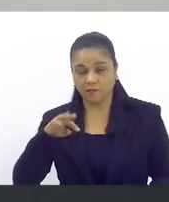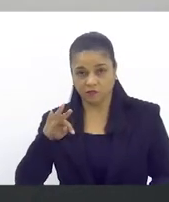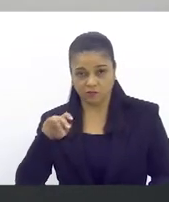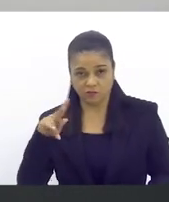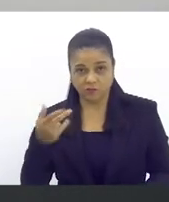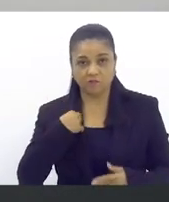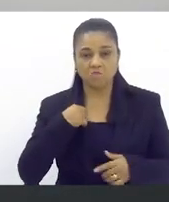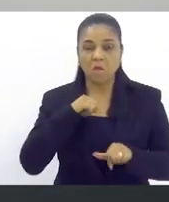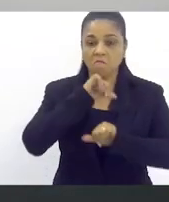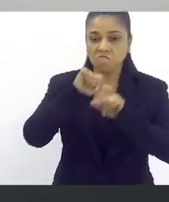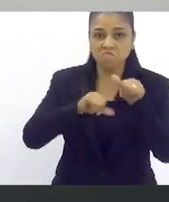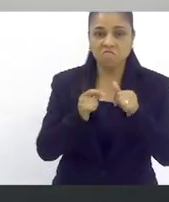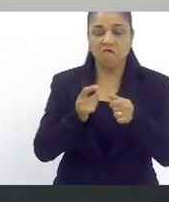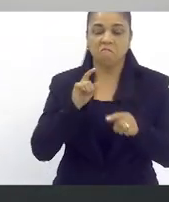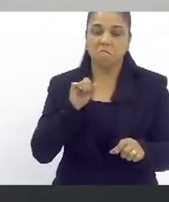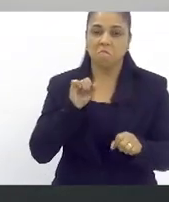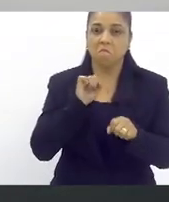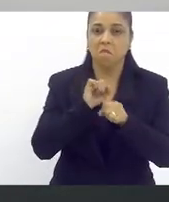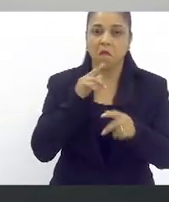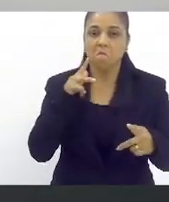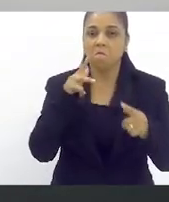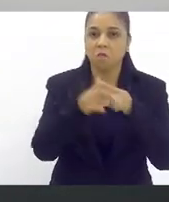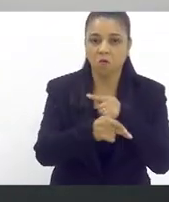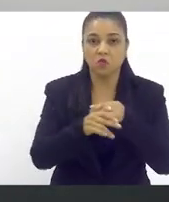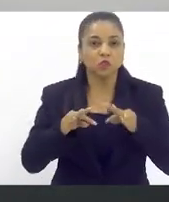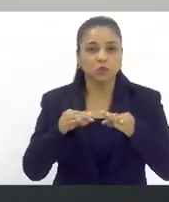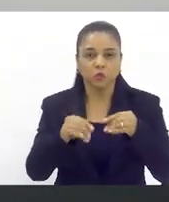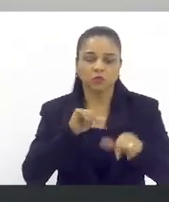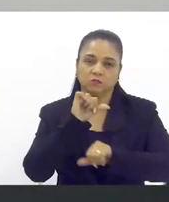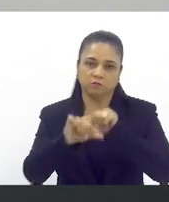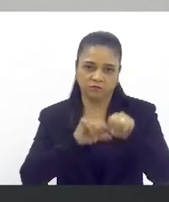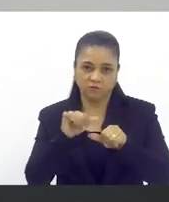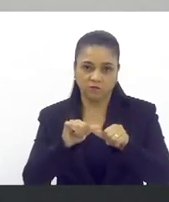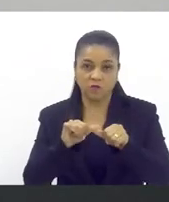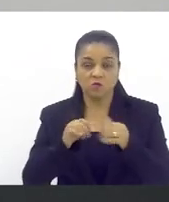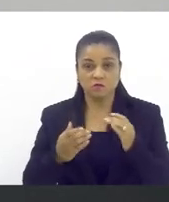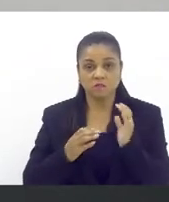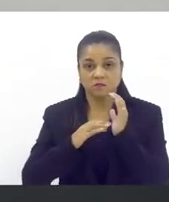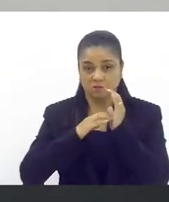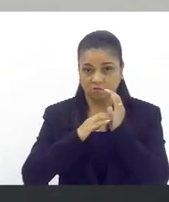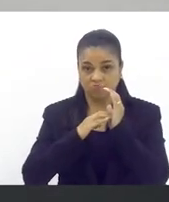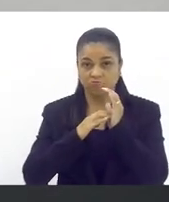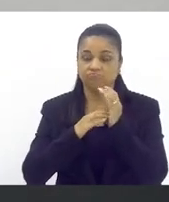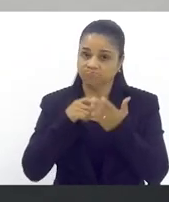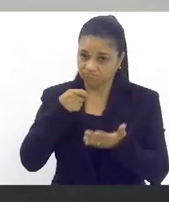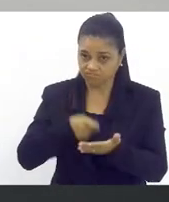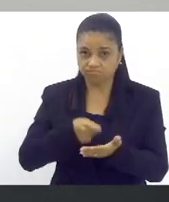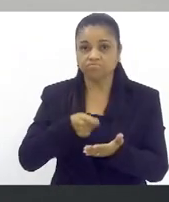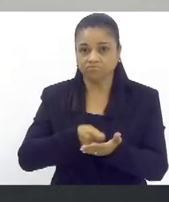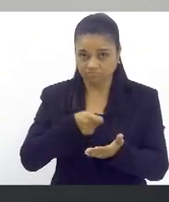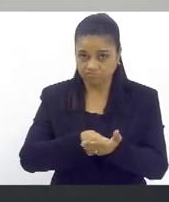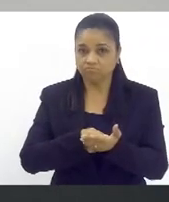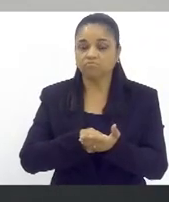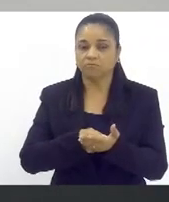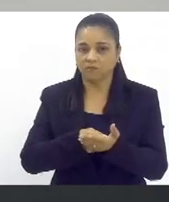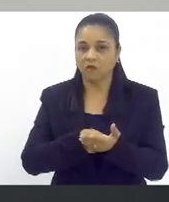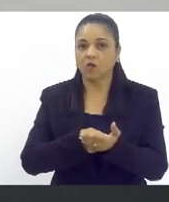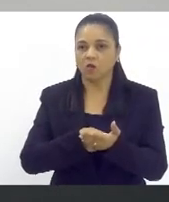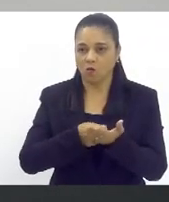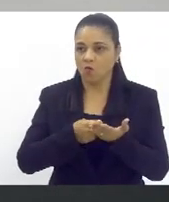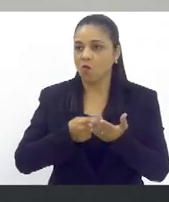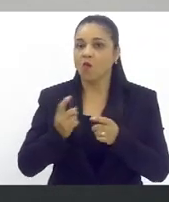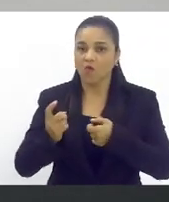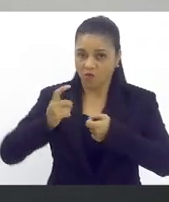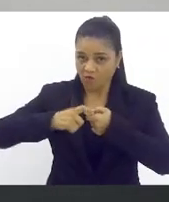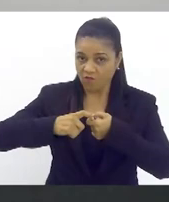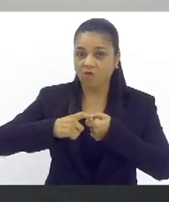modificações e que o Senado manterá esse veto mesmo que a câmara derrube o veto sabe que